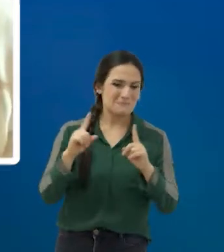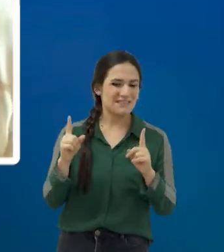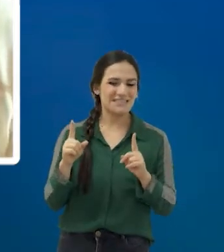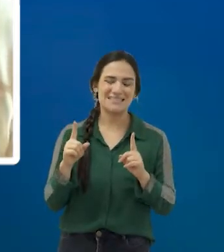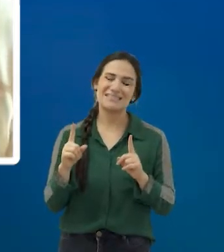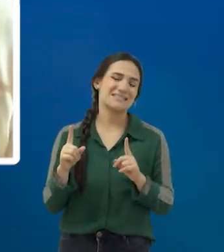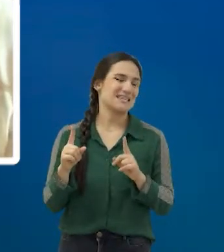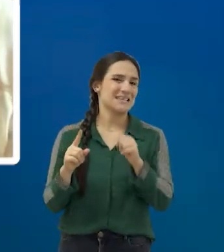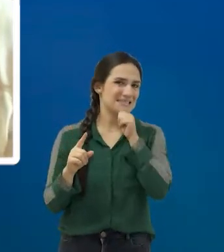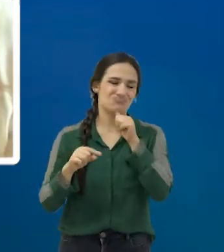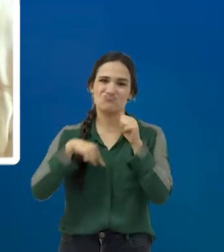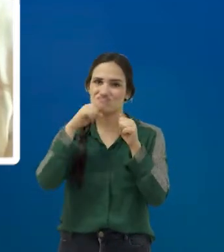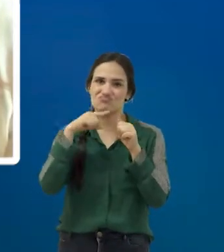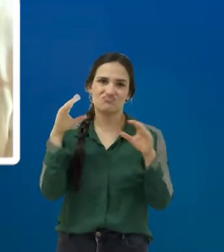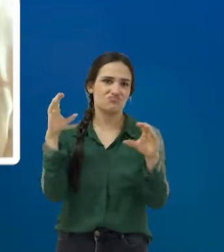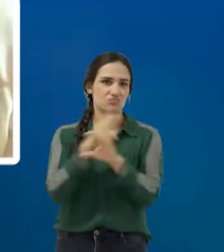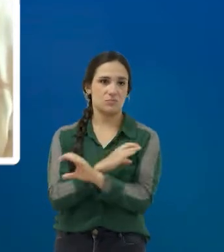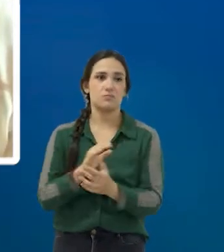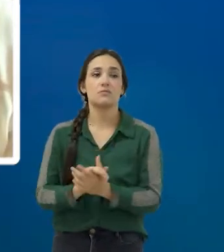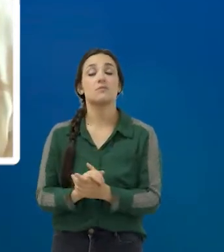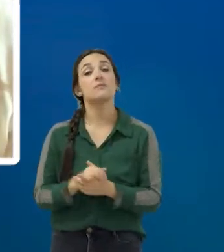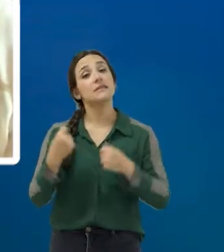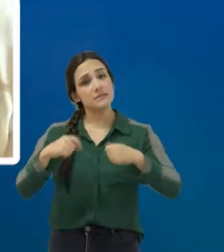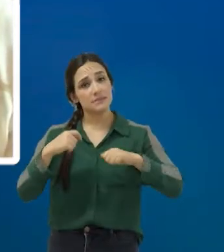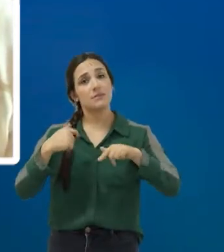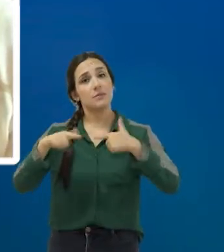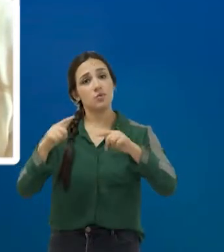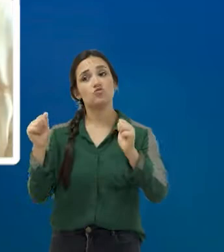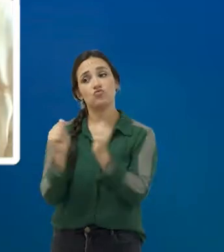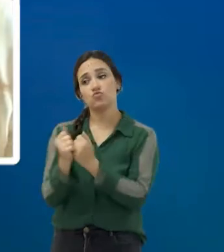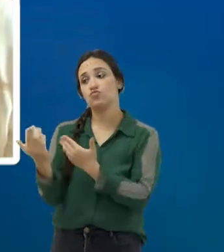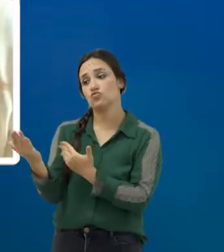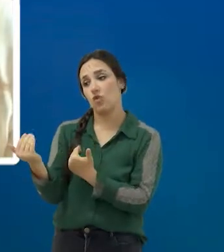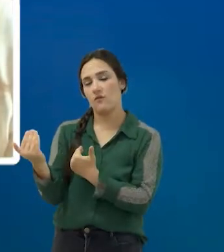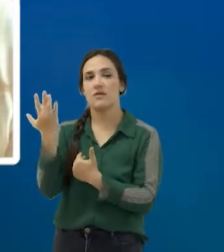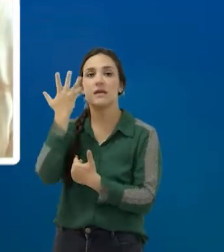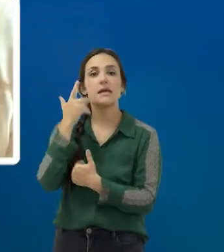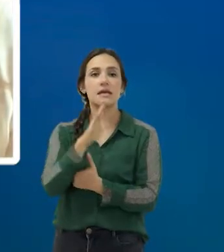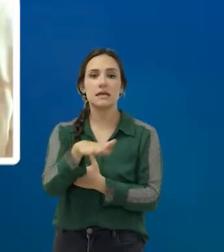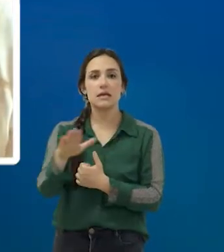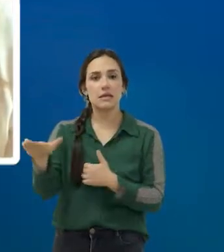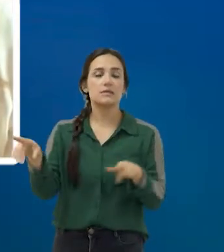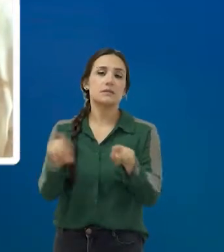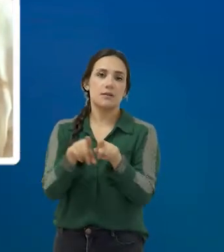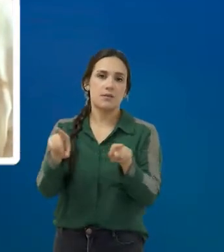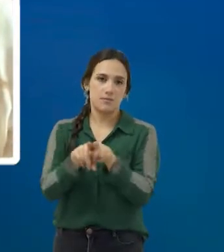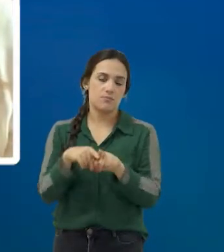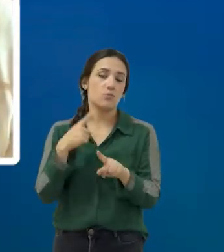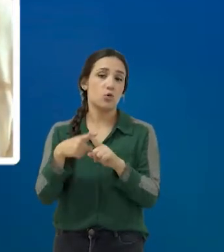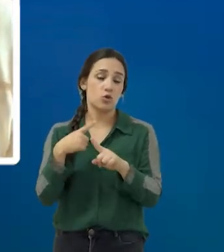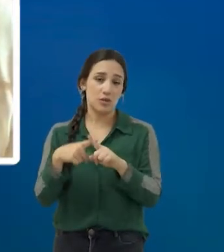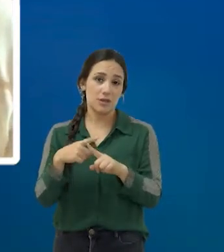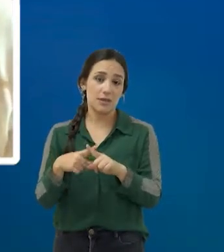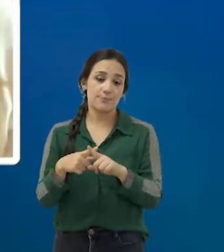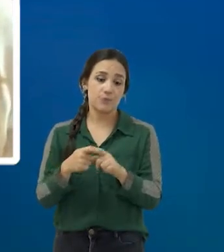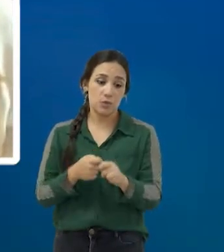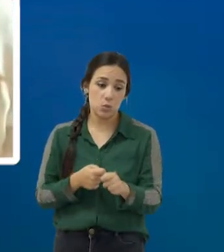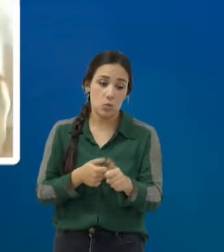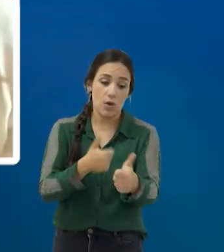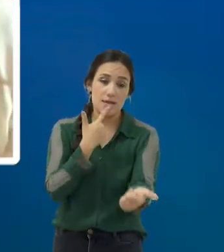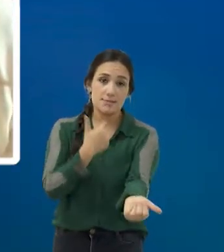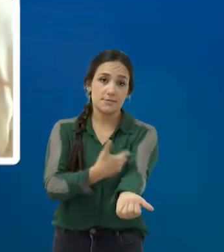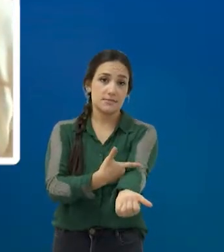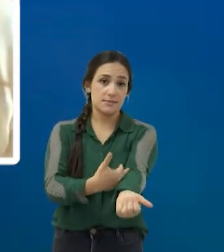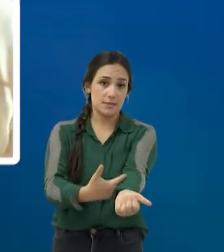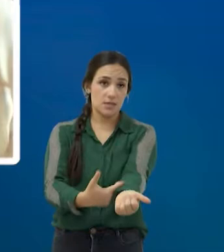está muito consistente, que é esse trabalho com os jovens, com as crianças. Porque tanto a doação de sangue quanto